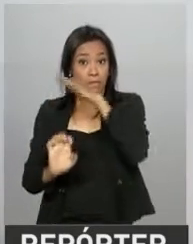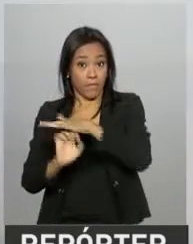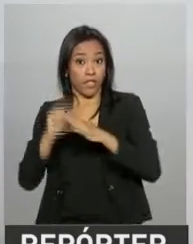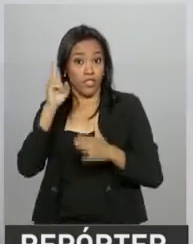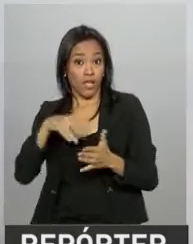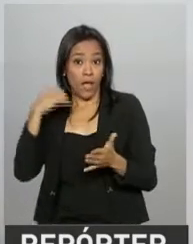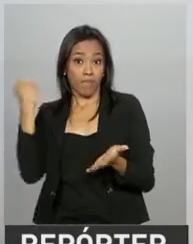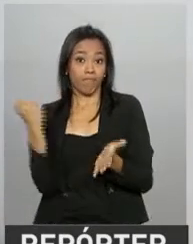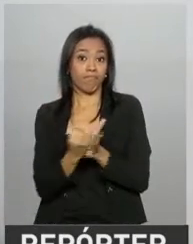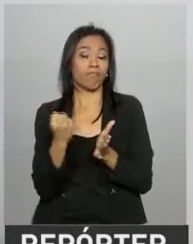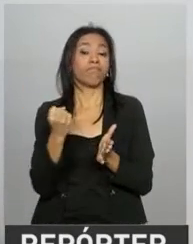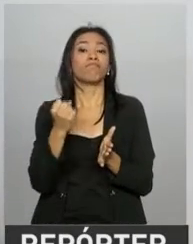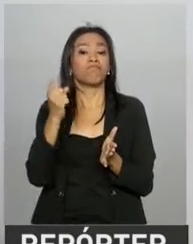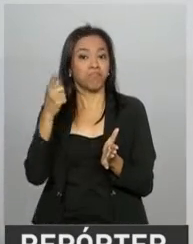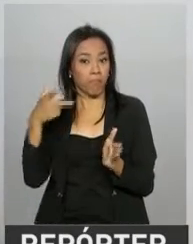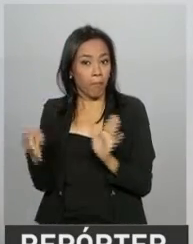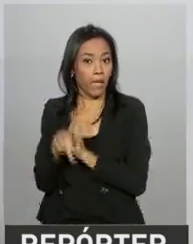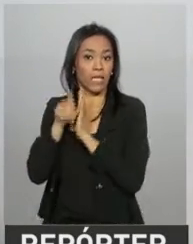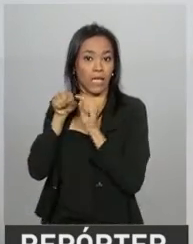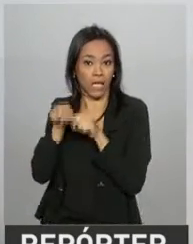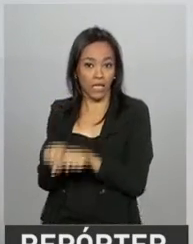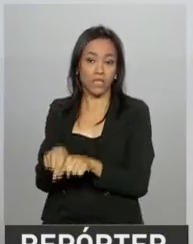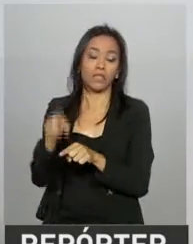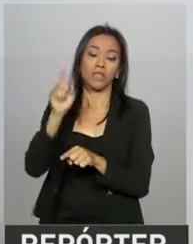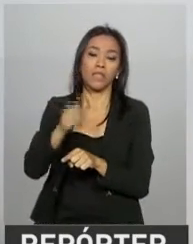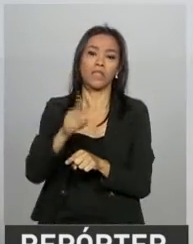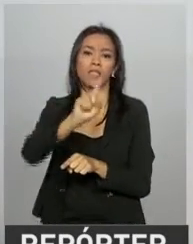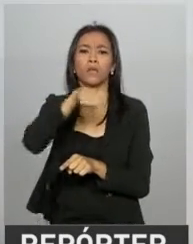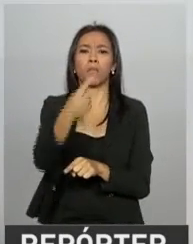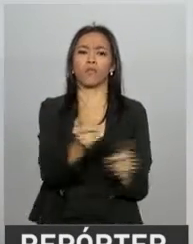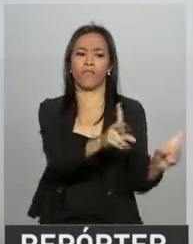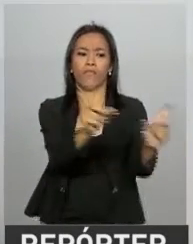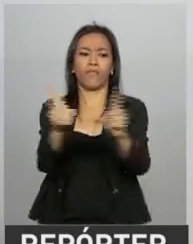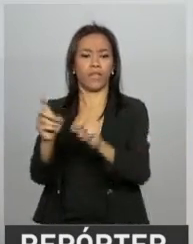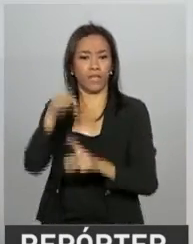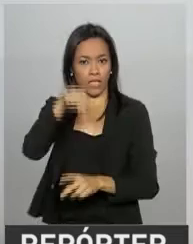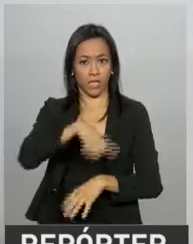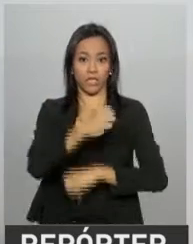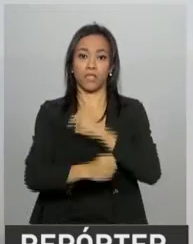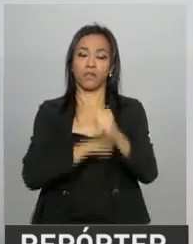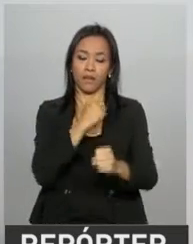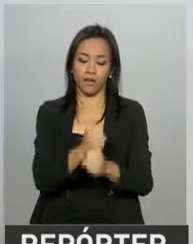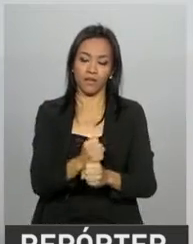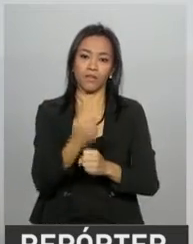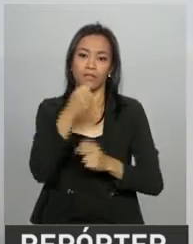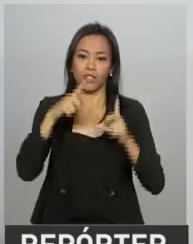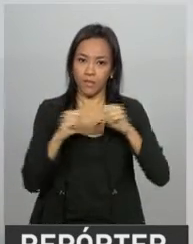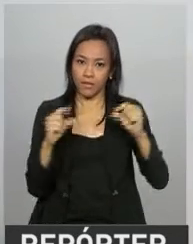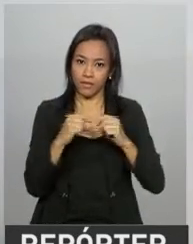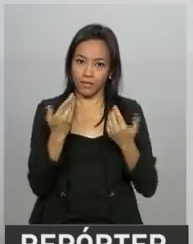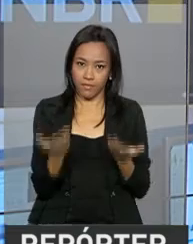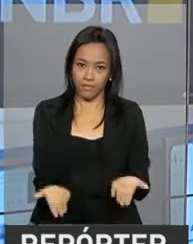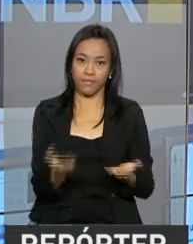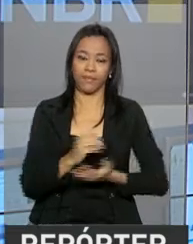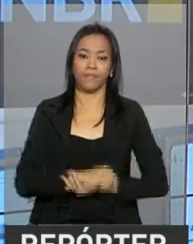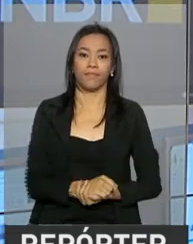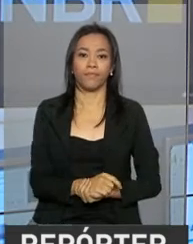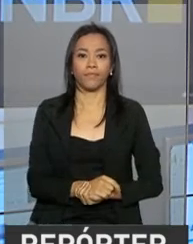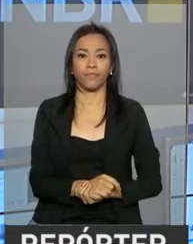expectativa é que a empresa licenciada coloque o produto no mercado ainda este ano de brasília nem pereira